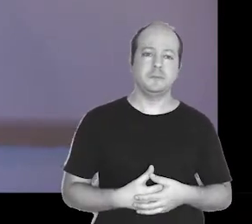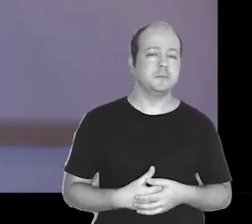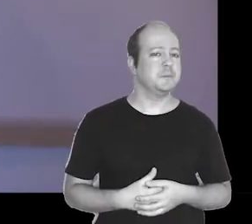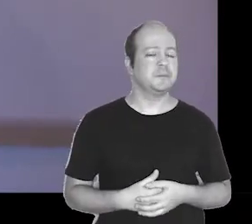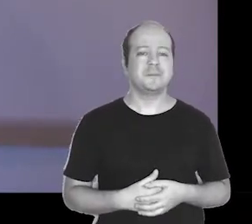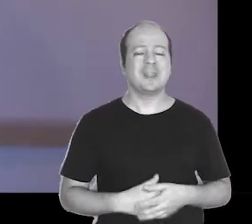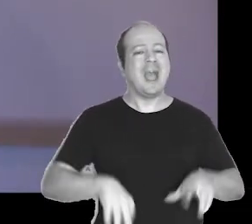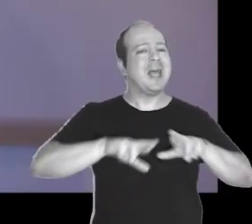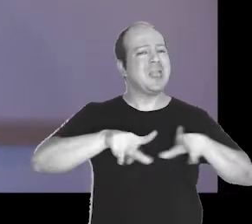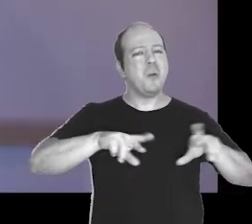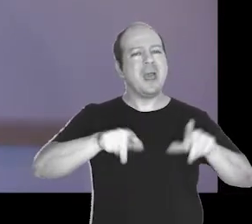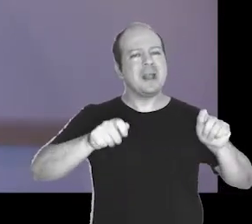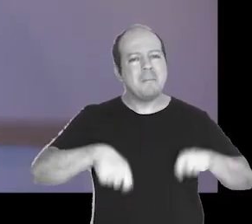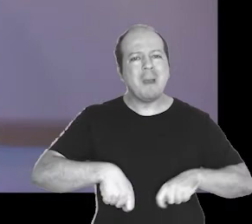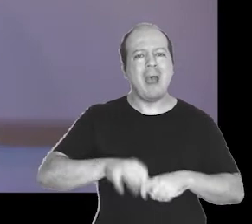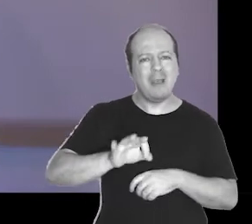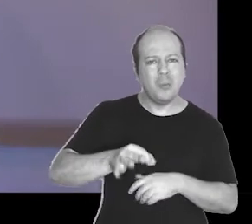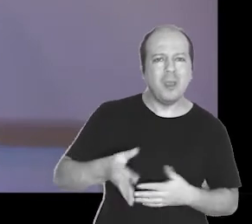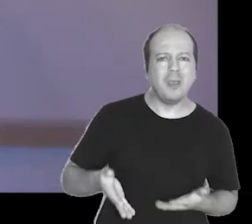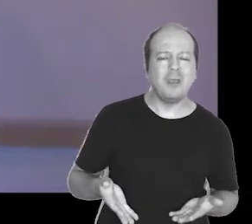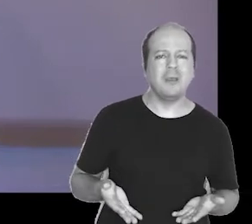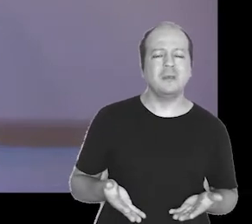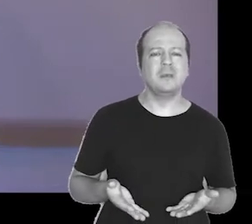Não era capaz, não é?